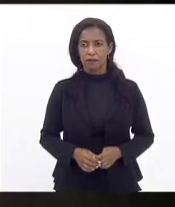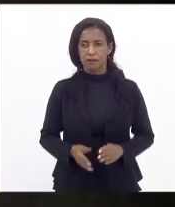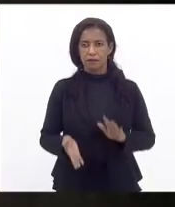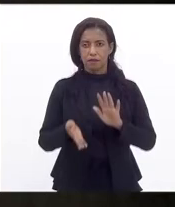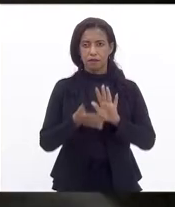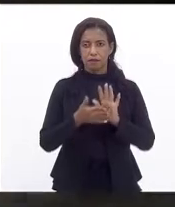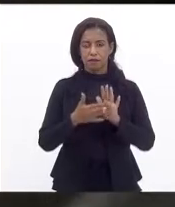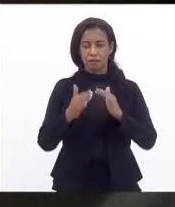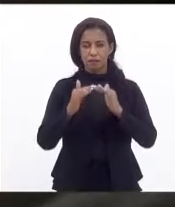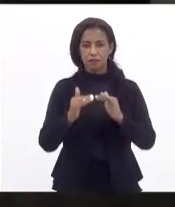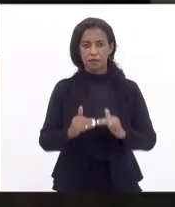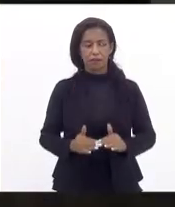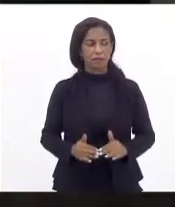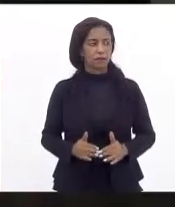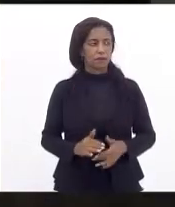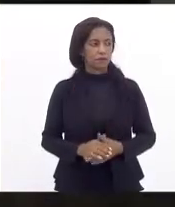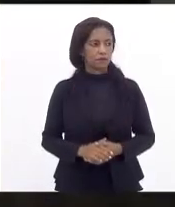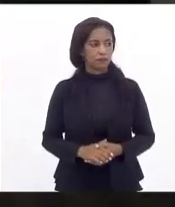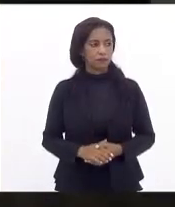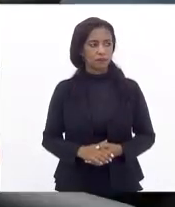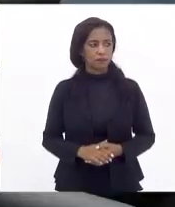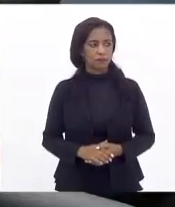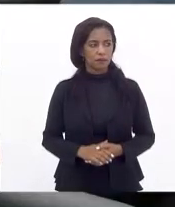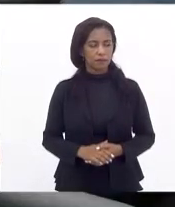Parecer favorável.